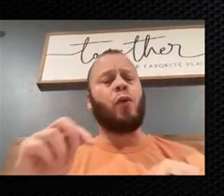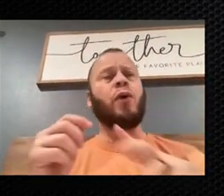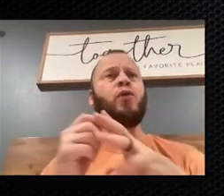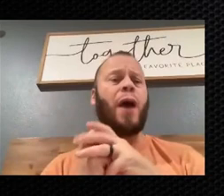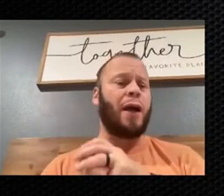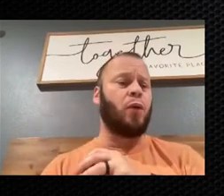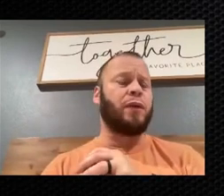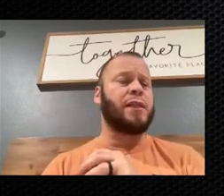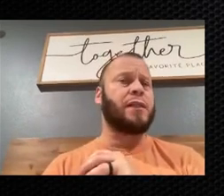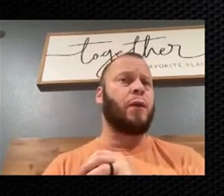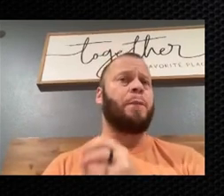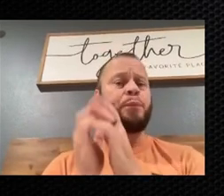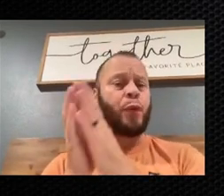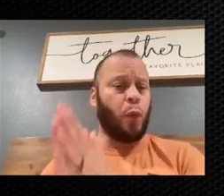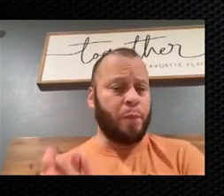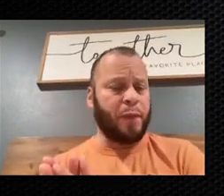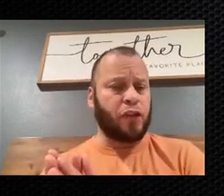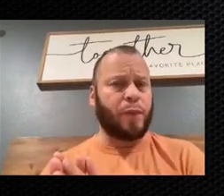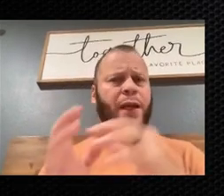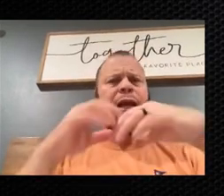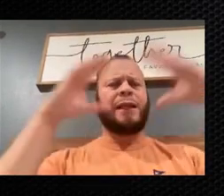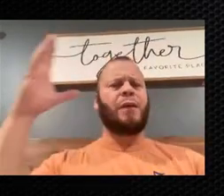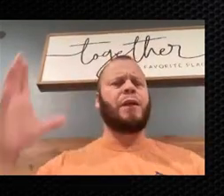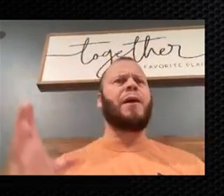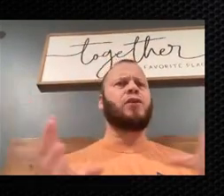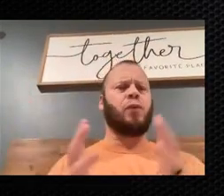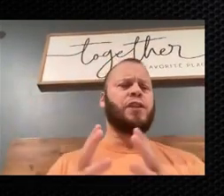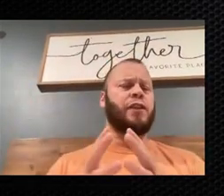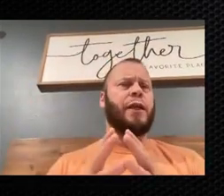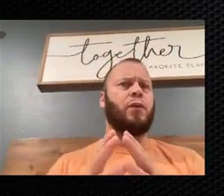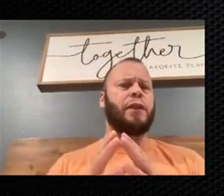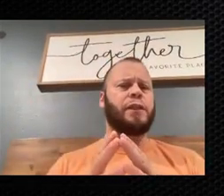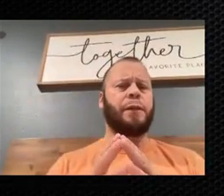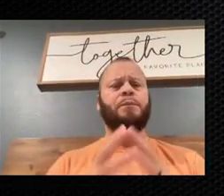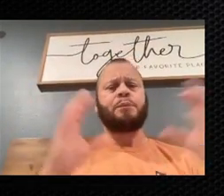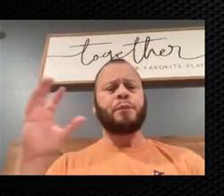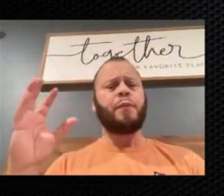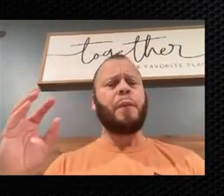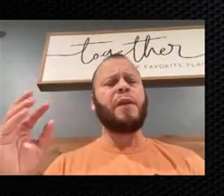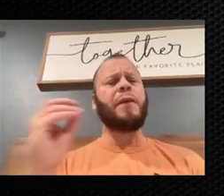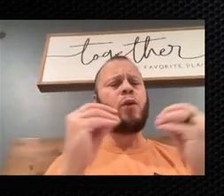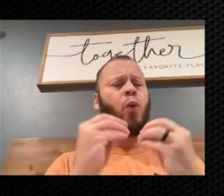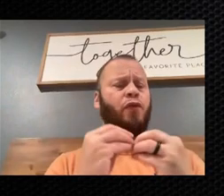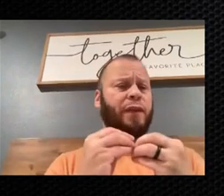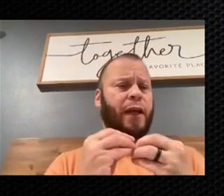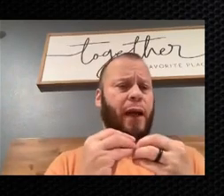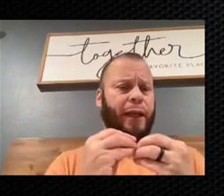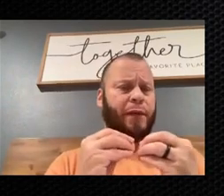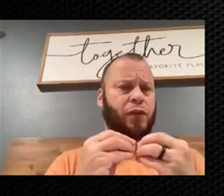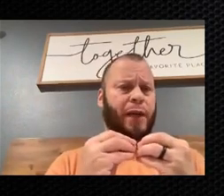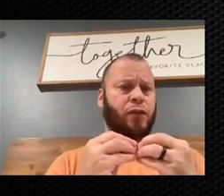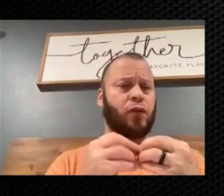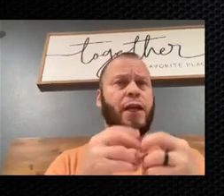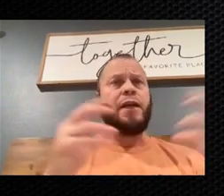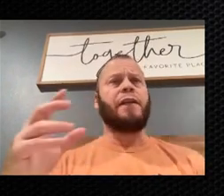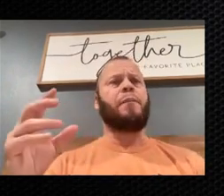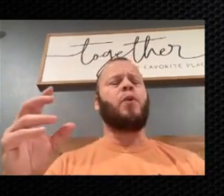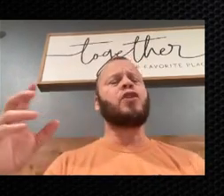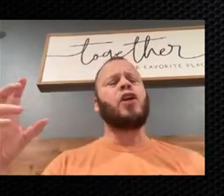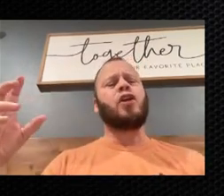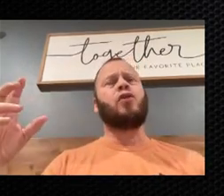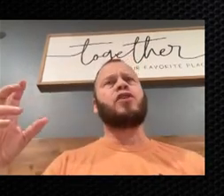foi quando aconteceu o impeachment claro que mais coisas tem que acontecer primeiro houve até a quebra de braço